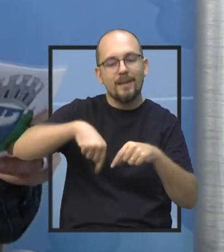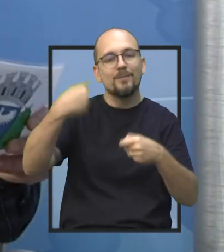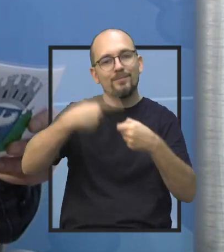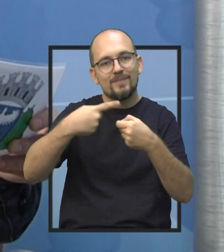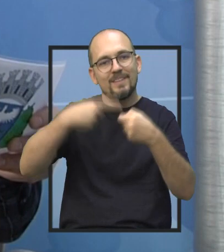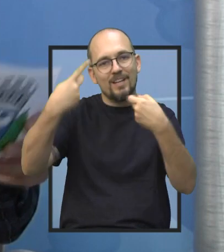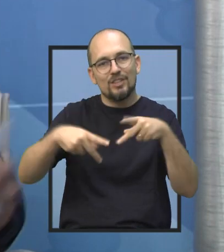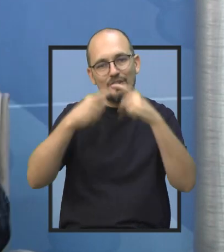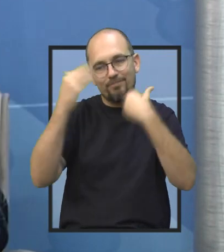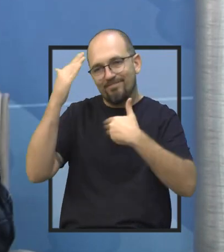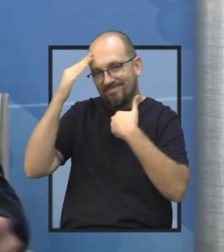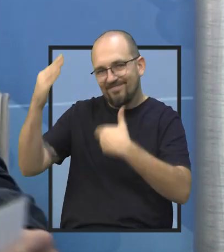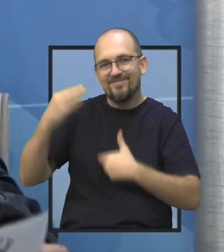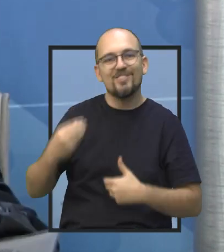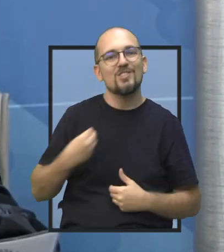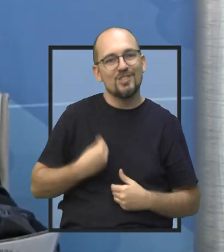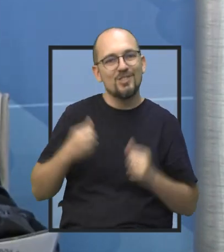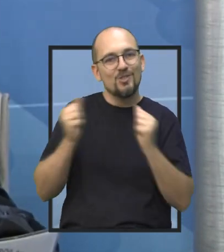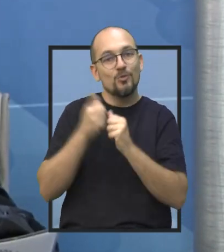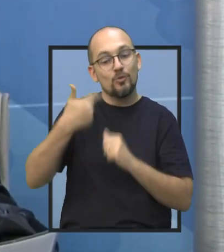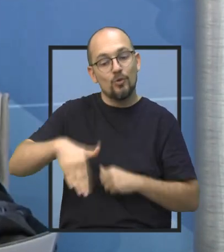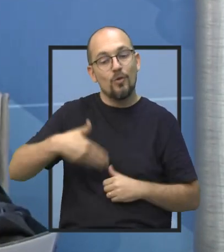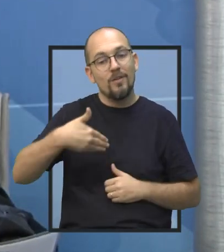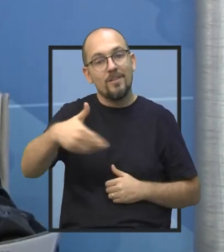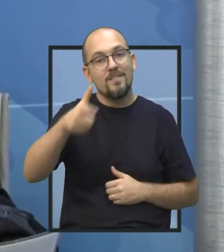uma vez, muito obrigado, Dr. Otávio, e nos vemos